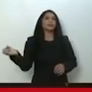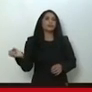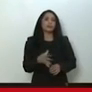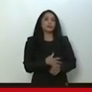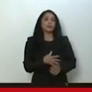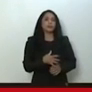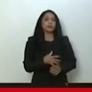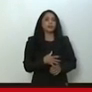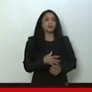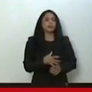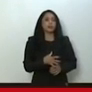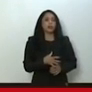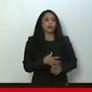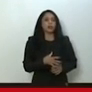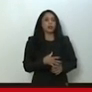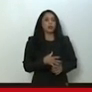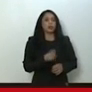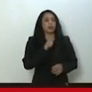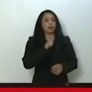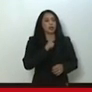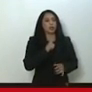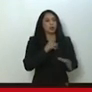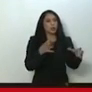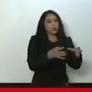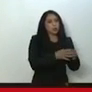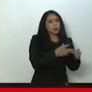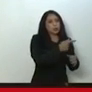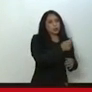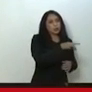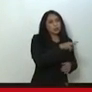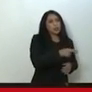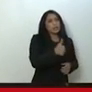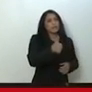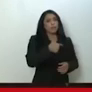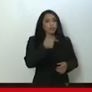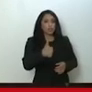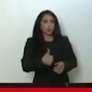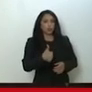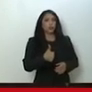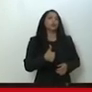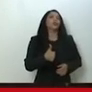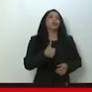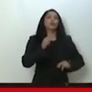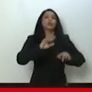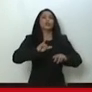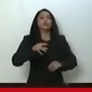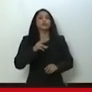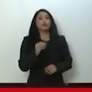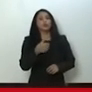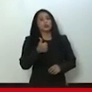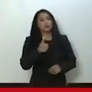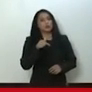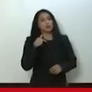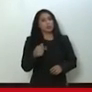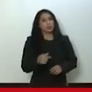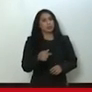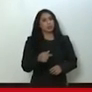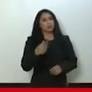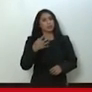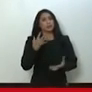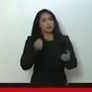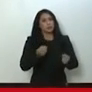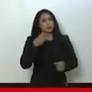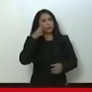não tem memória não tava mensagem de Deus ao grupo de Procuradores em 21de Julho de 2017 ao advertir vamos